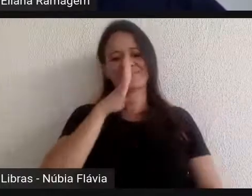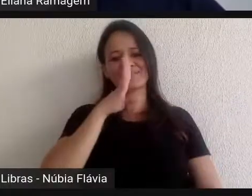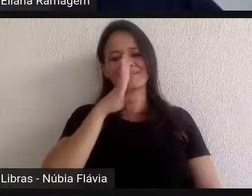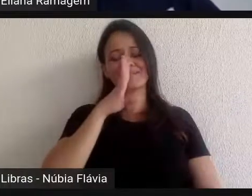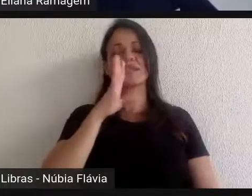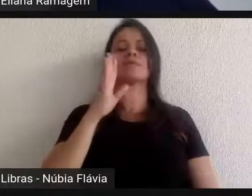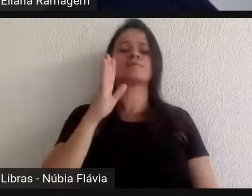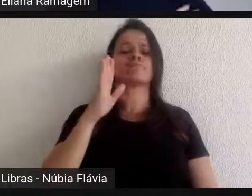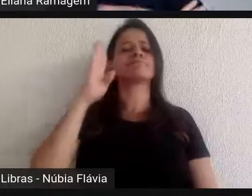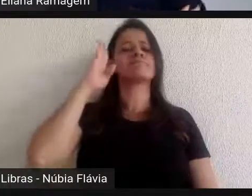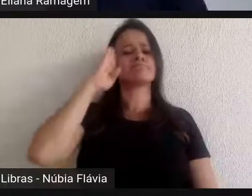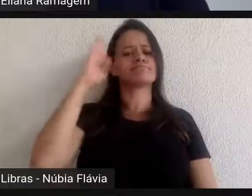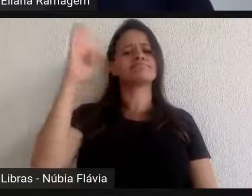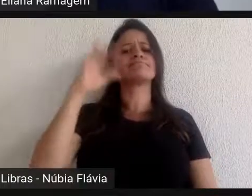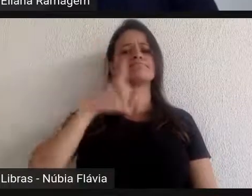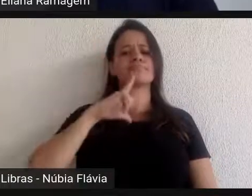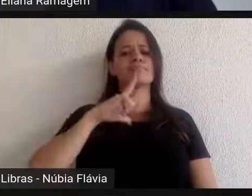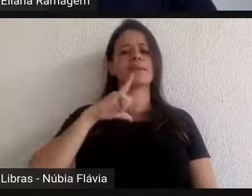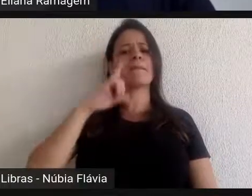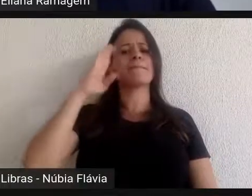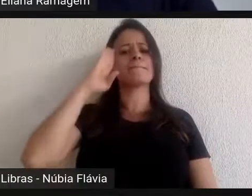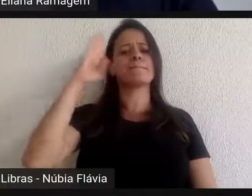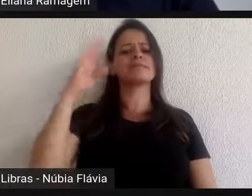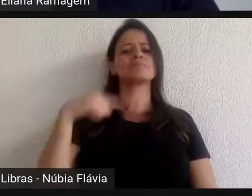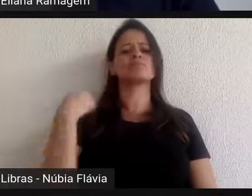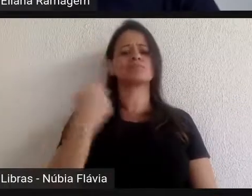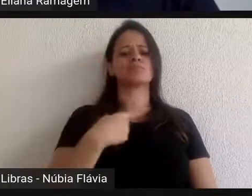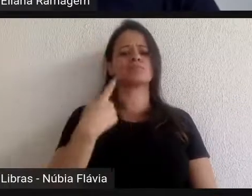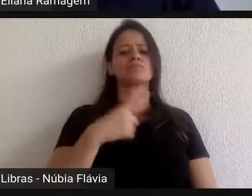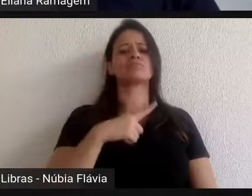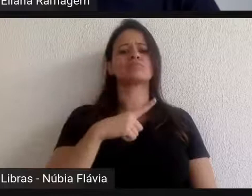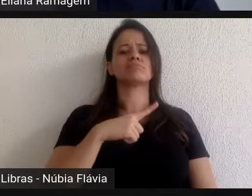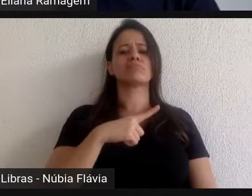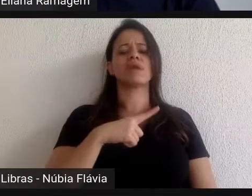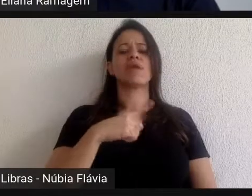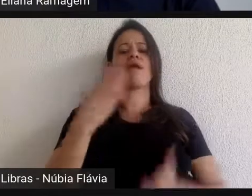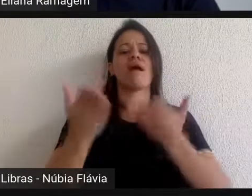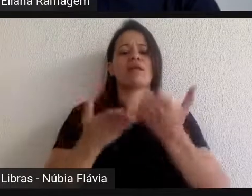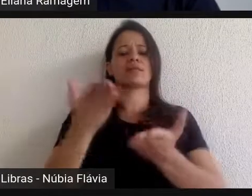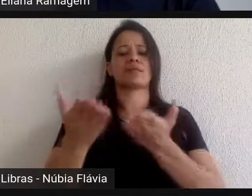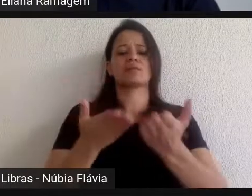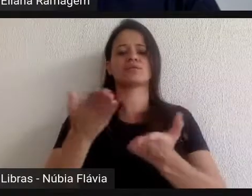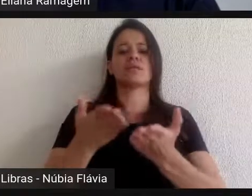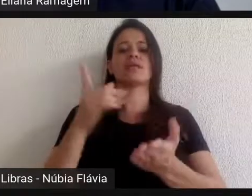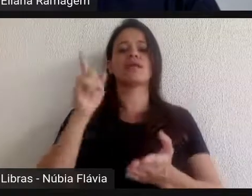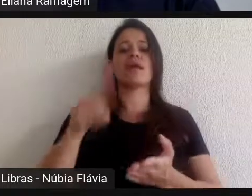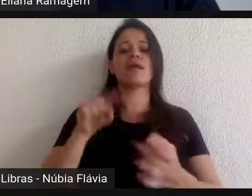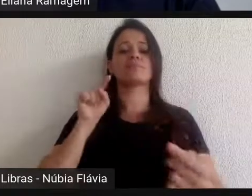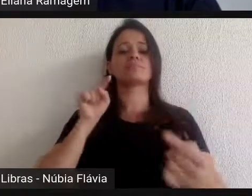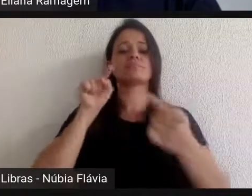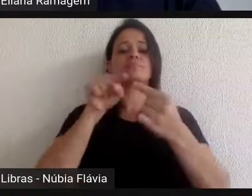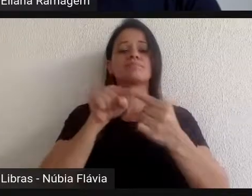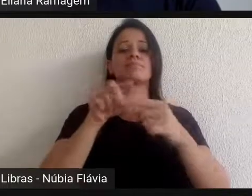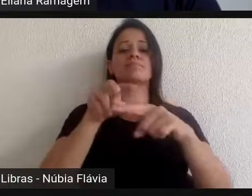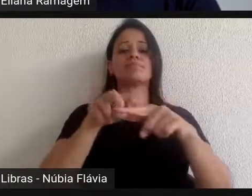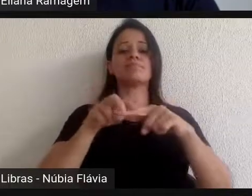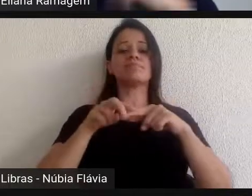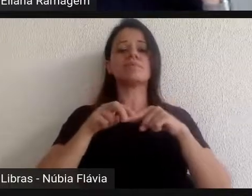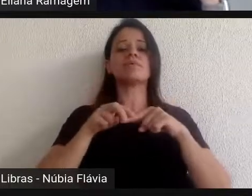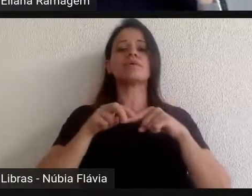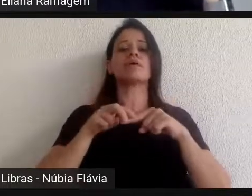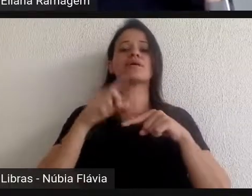as principais demandas iniciais que a gente teve nos atendimentos, né, estavam relacionados à organização